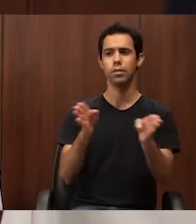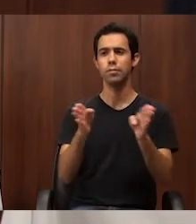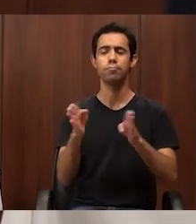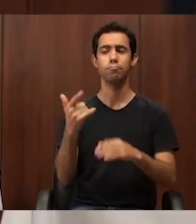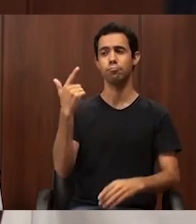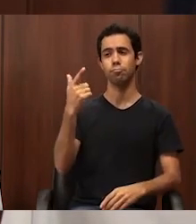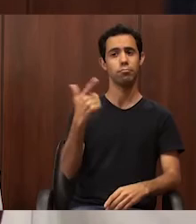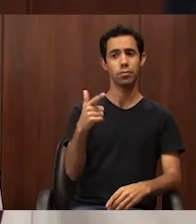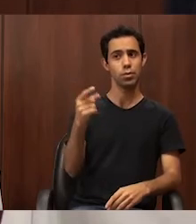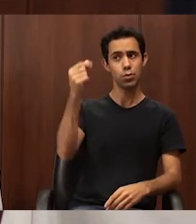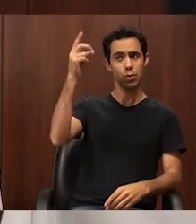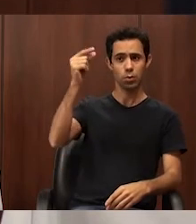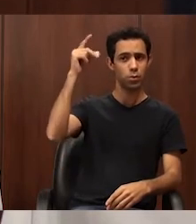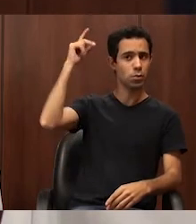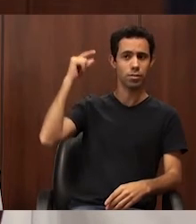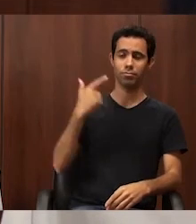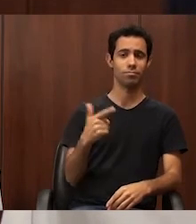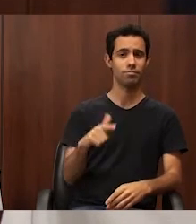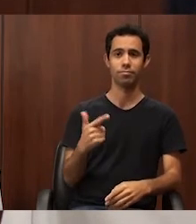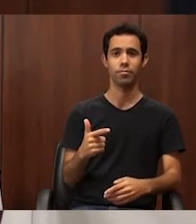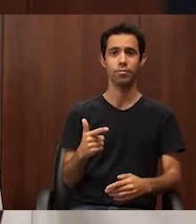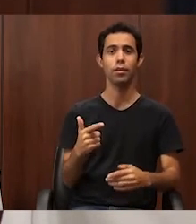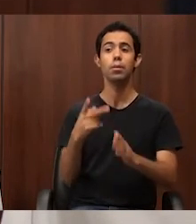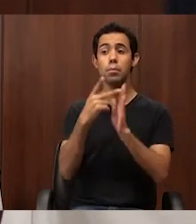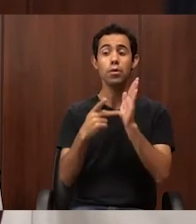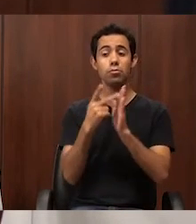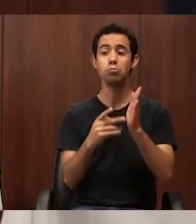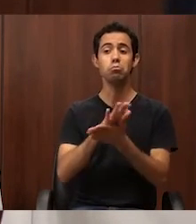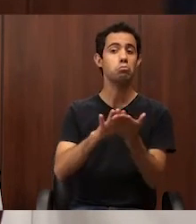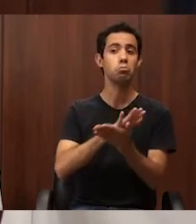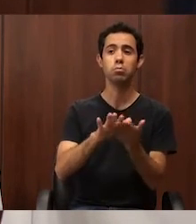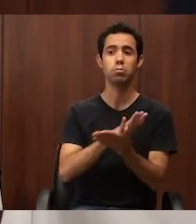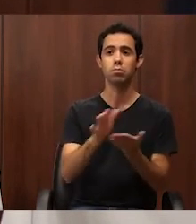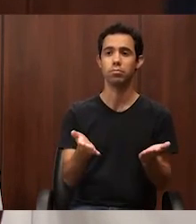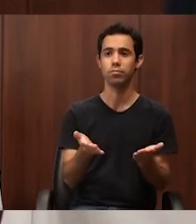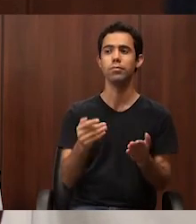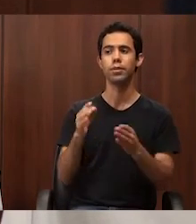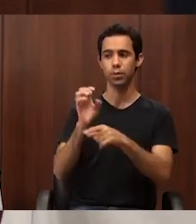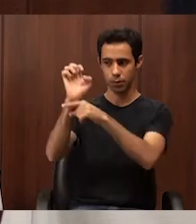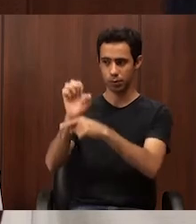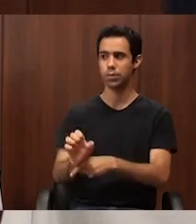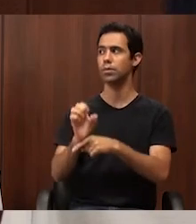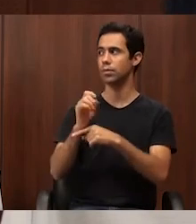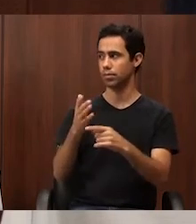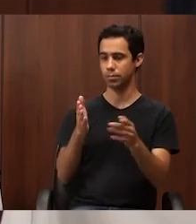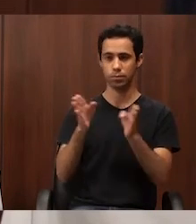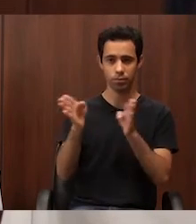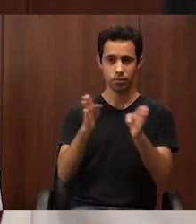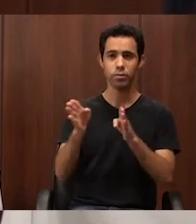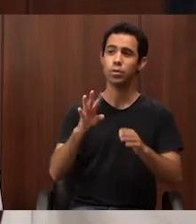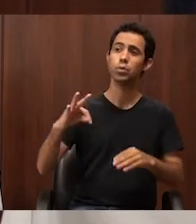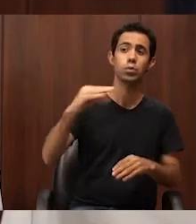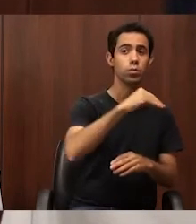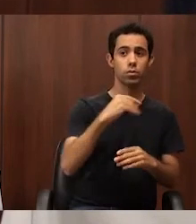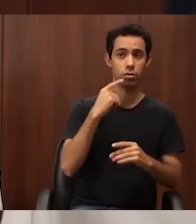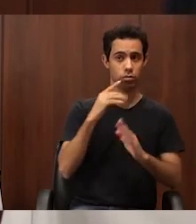foram projetadas para isso. Sabendo que o Estado não vai conseguir fazer a acessibilidade de todas essas escolas